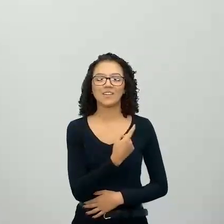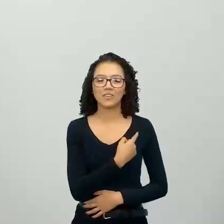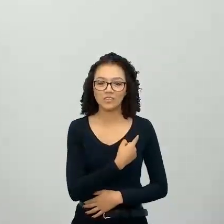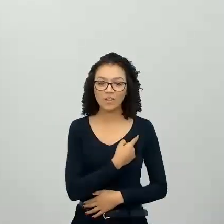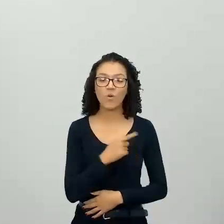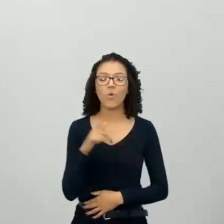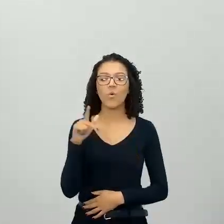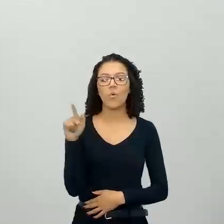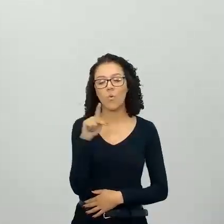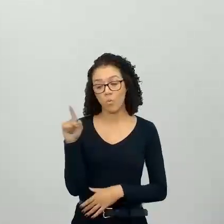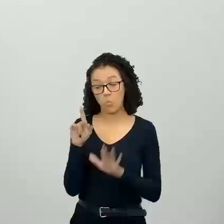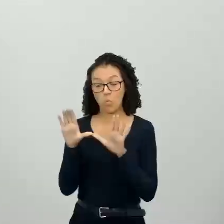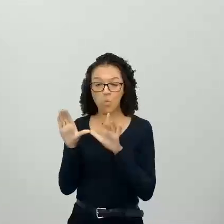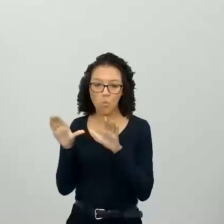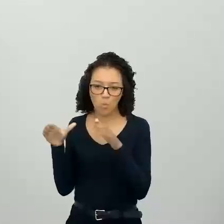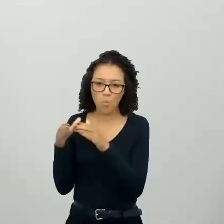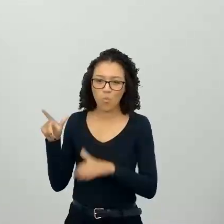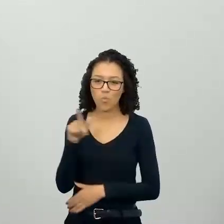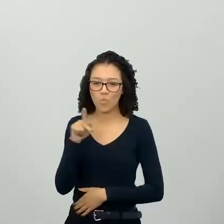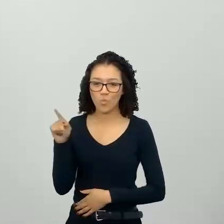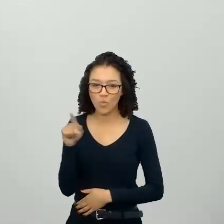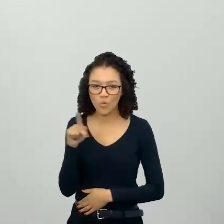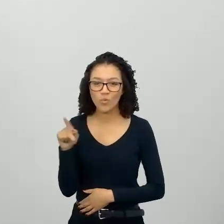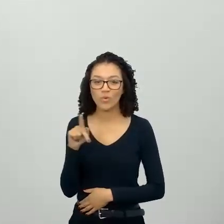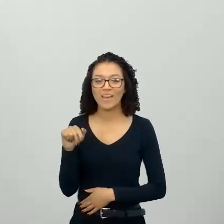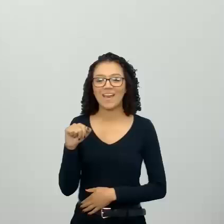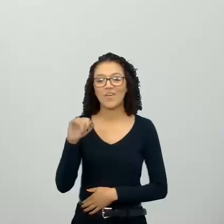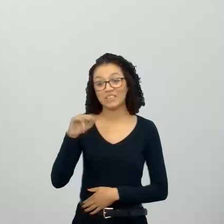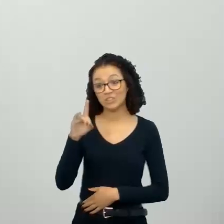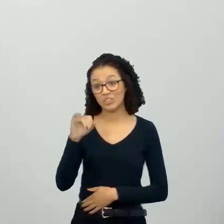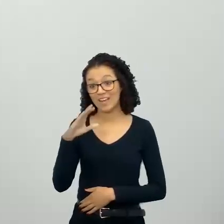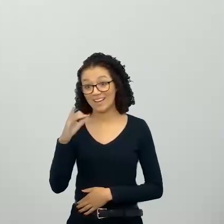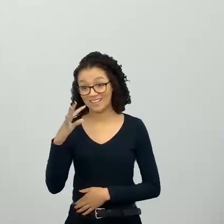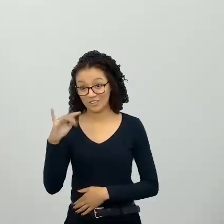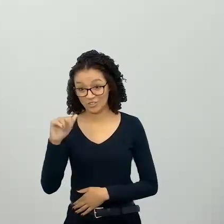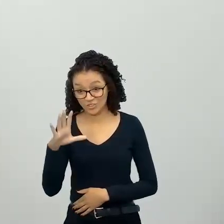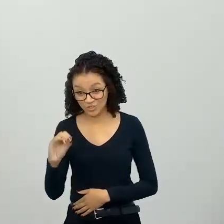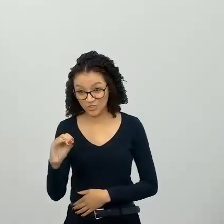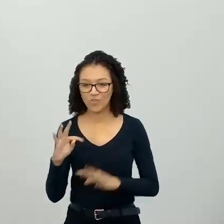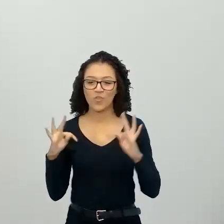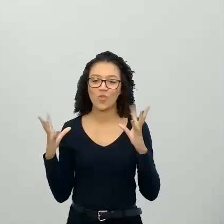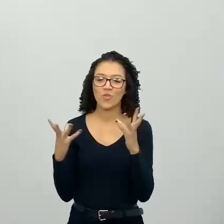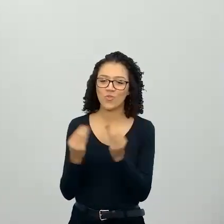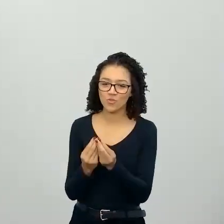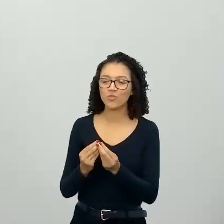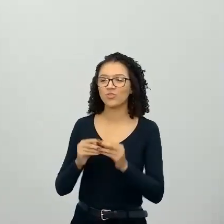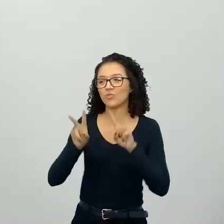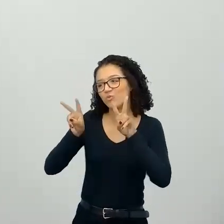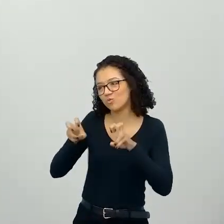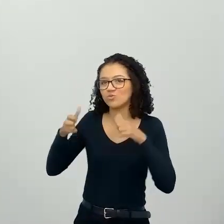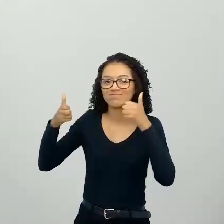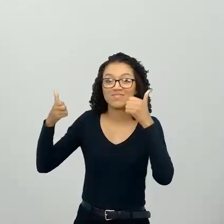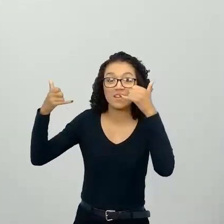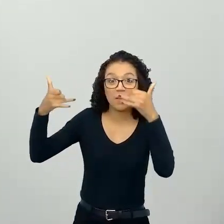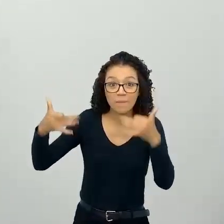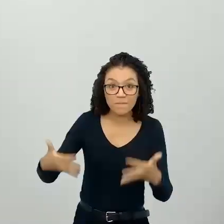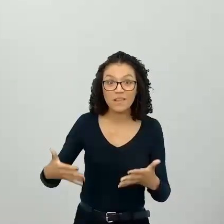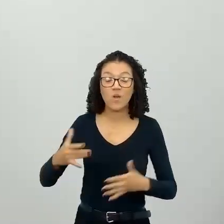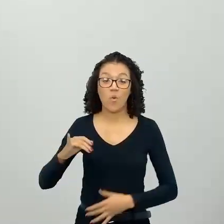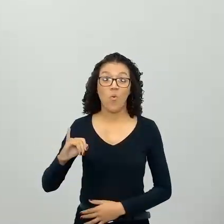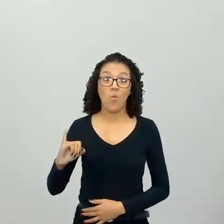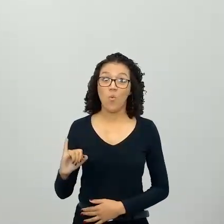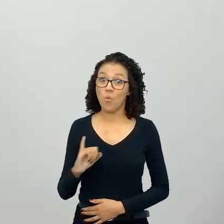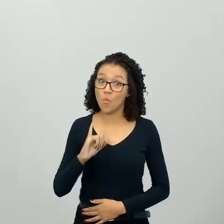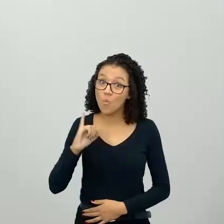professores apontando que é muito significativo esse tema que a gente está abordando, né? Importante para